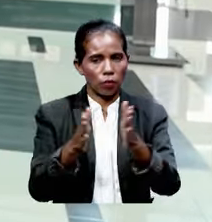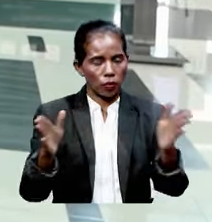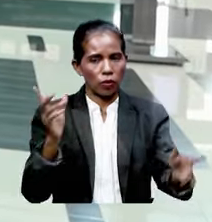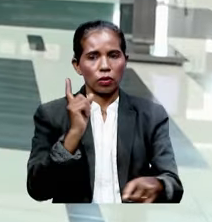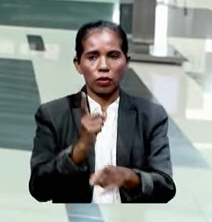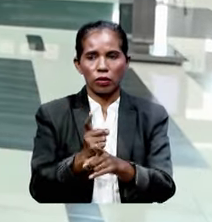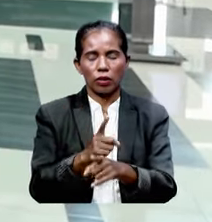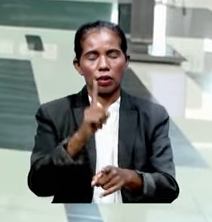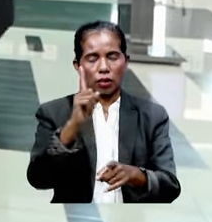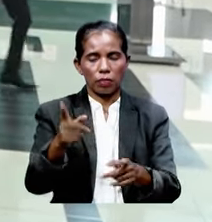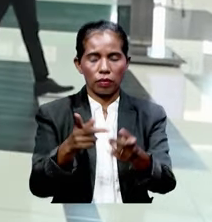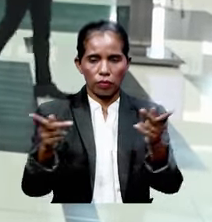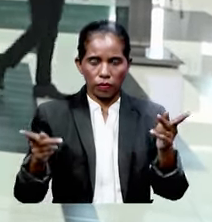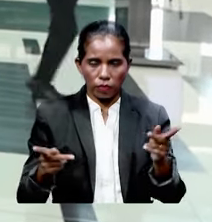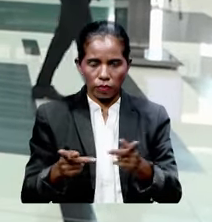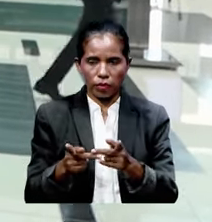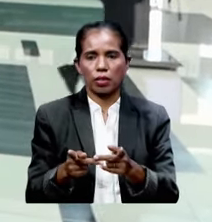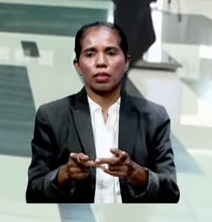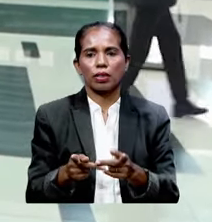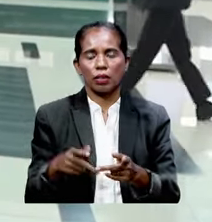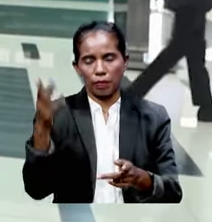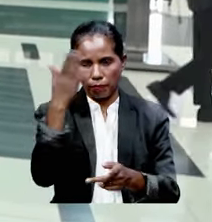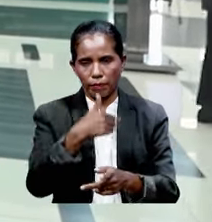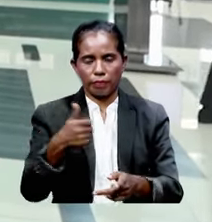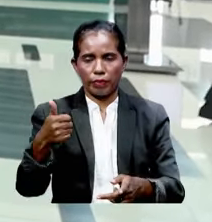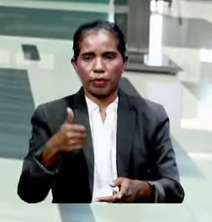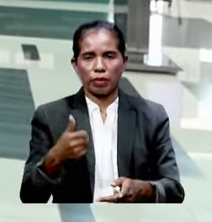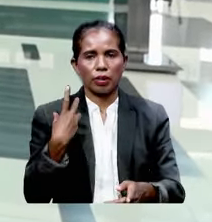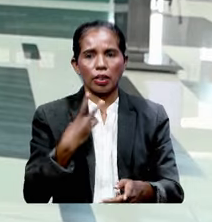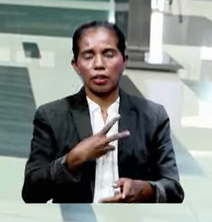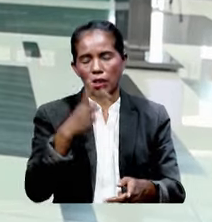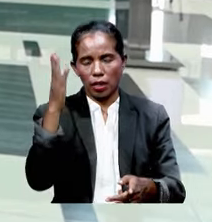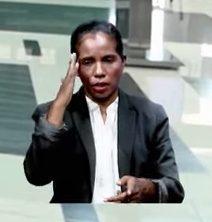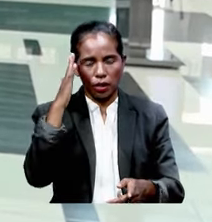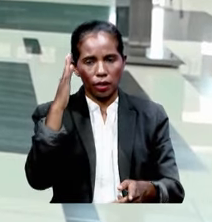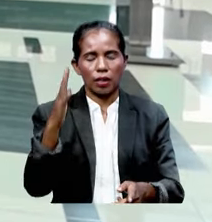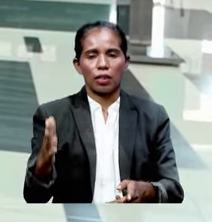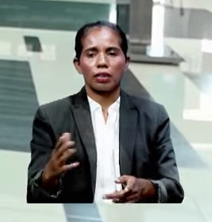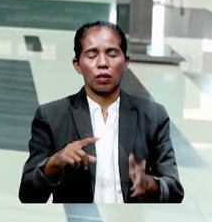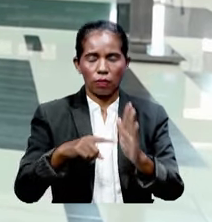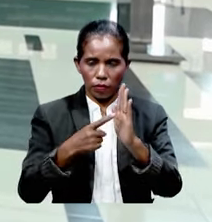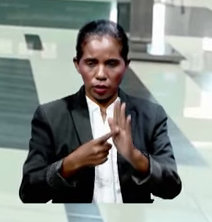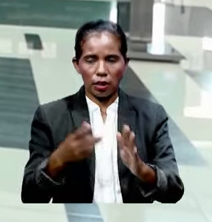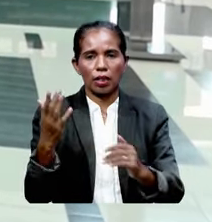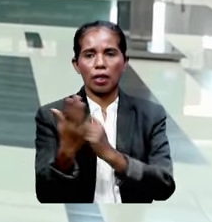ida maka turismo rasik ita nasaun ida ne bene ita hatendi ita fin hahu nasaun ne ho